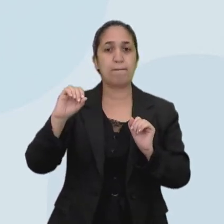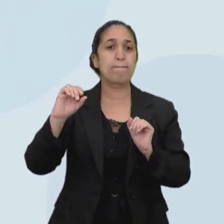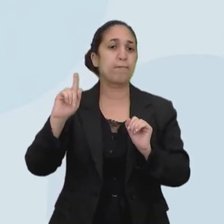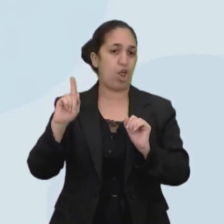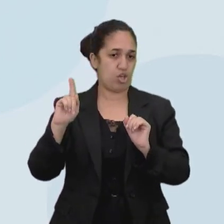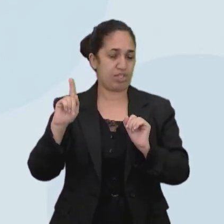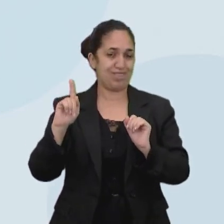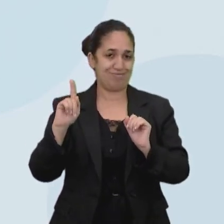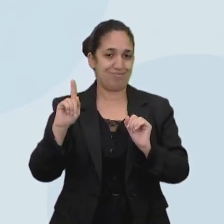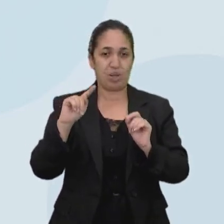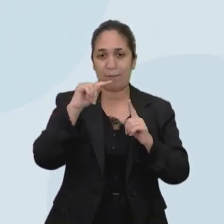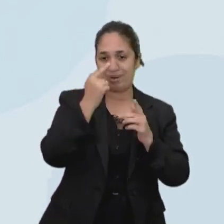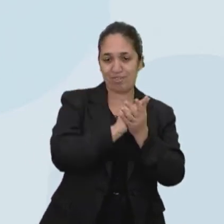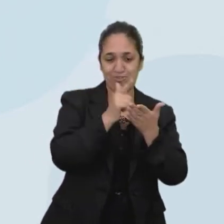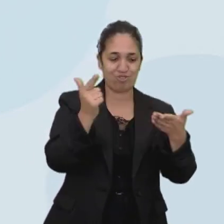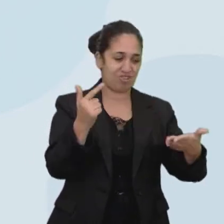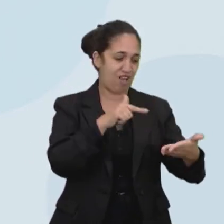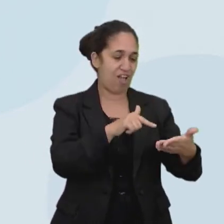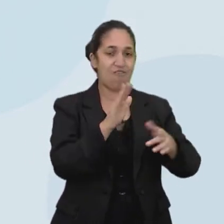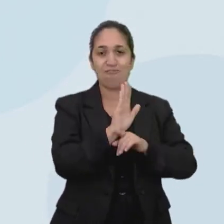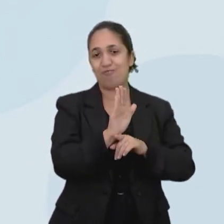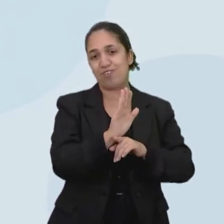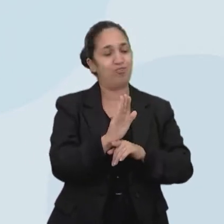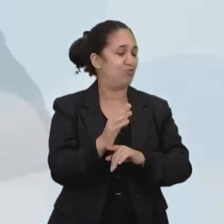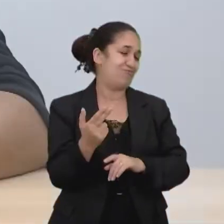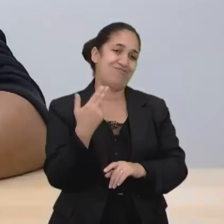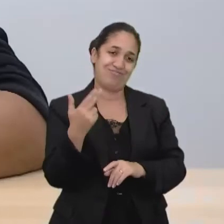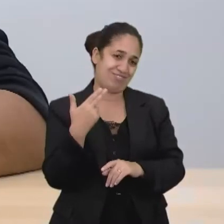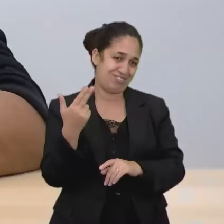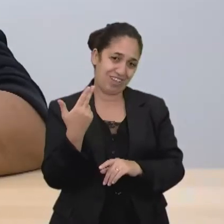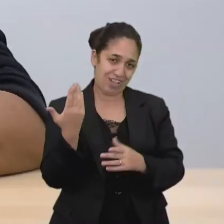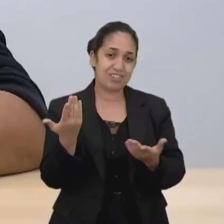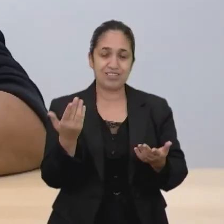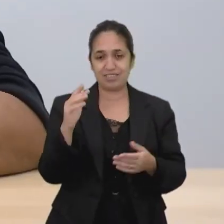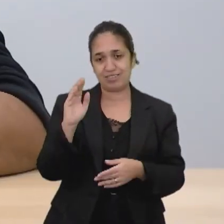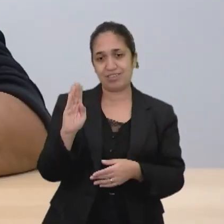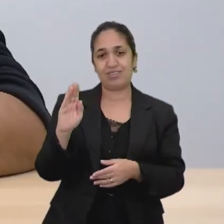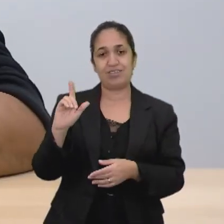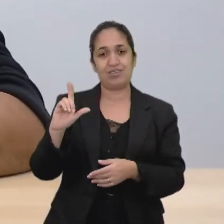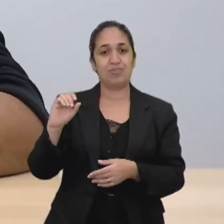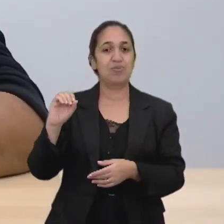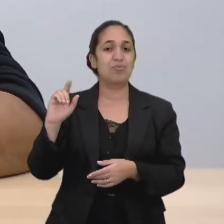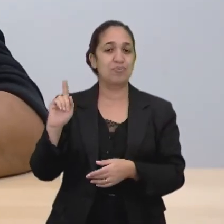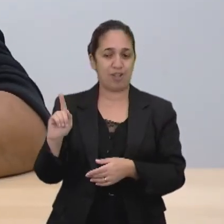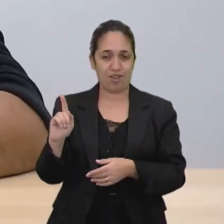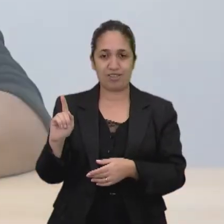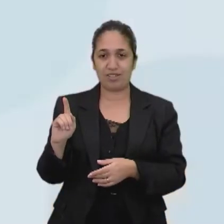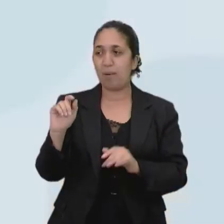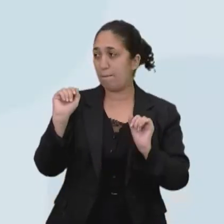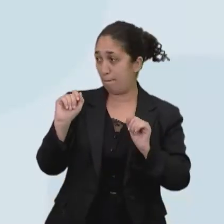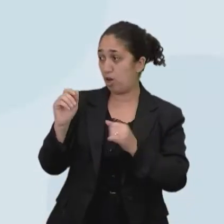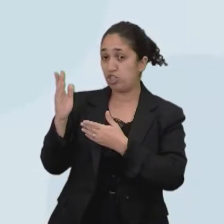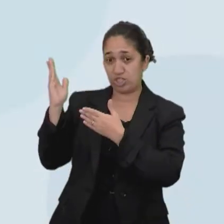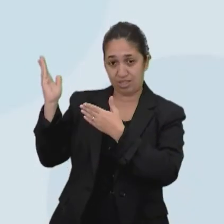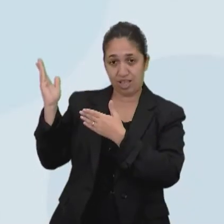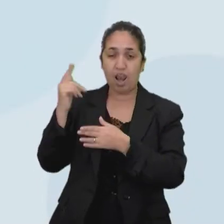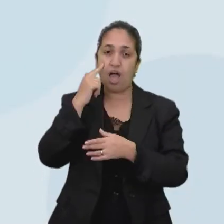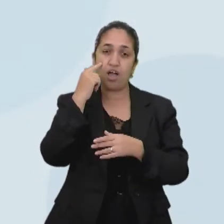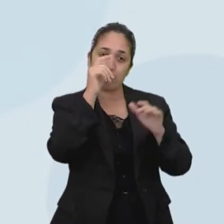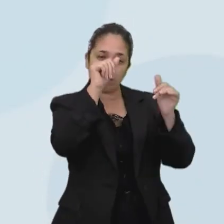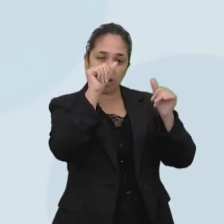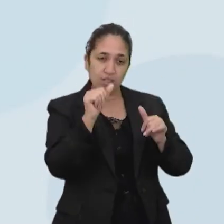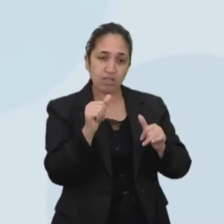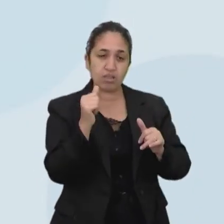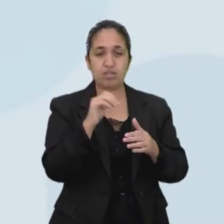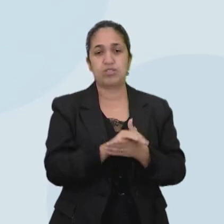né? Porque se fosse um jornal impresso não teria como você rodar um vídeo. Então, é um blog. Então, nessa matéria, pode deixar na tela só porque a gente analisar